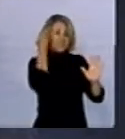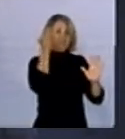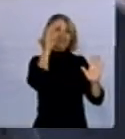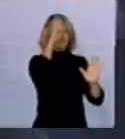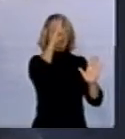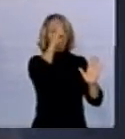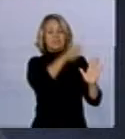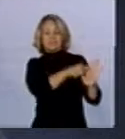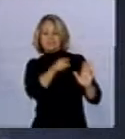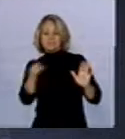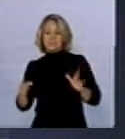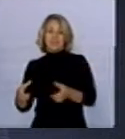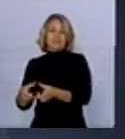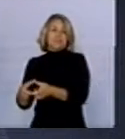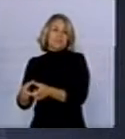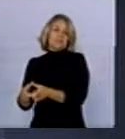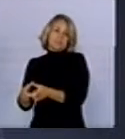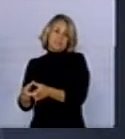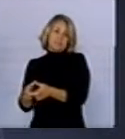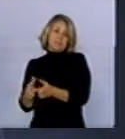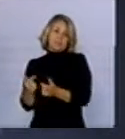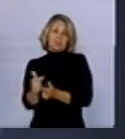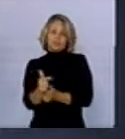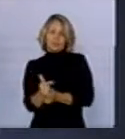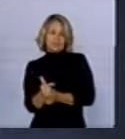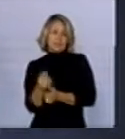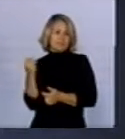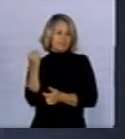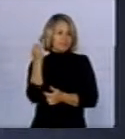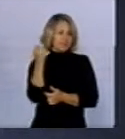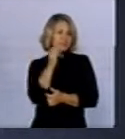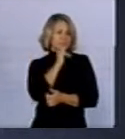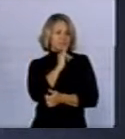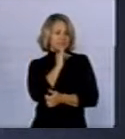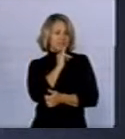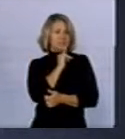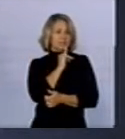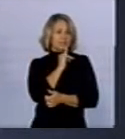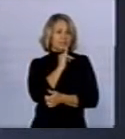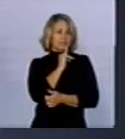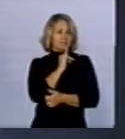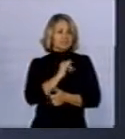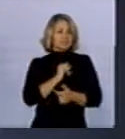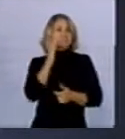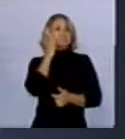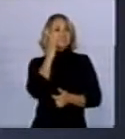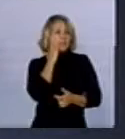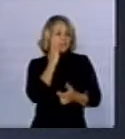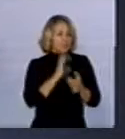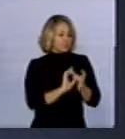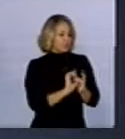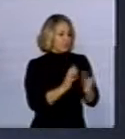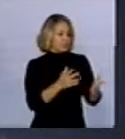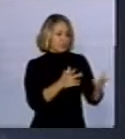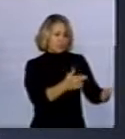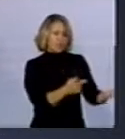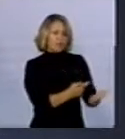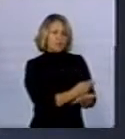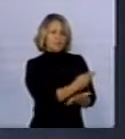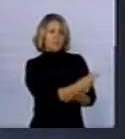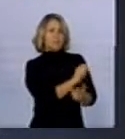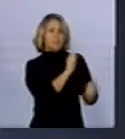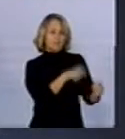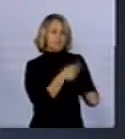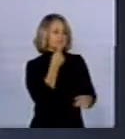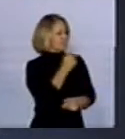talvez, um ato de tamanha relevância, de natureza tão democrática e plural como está havendo aqui, para que eles fossem